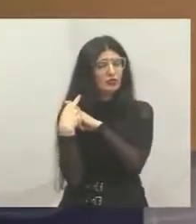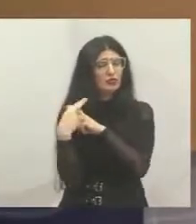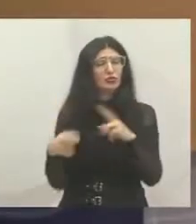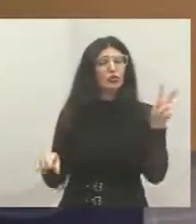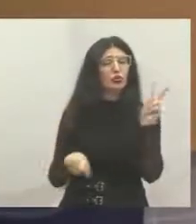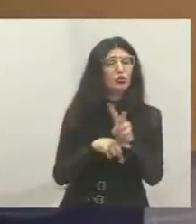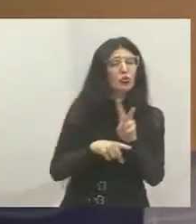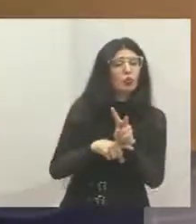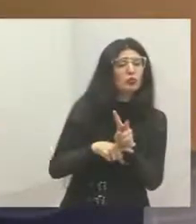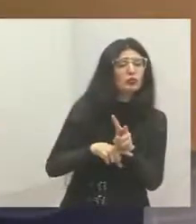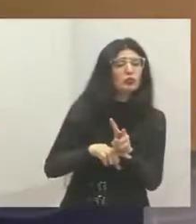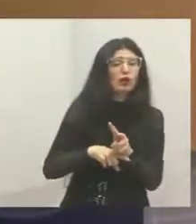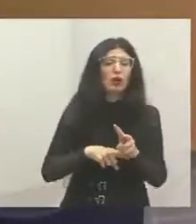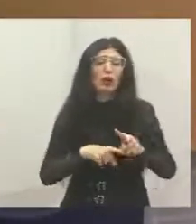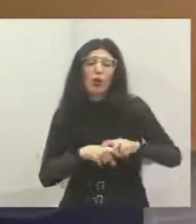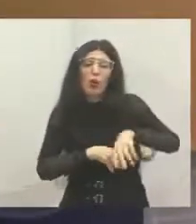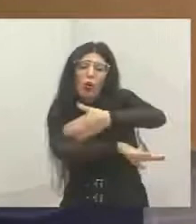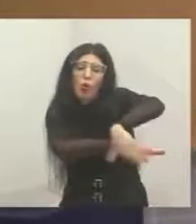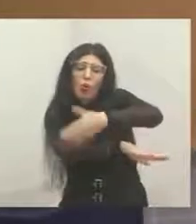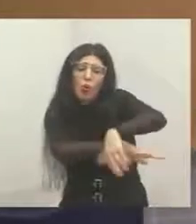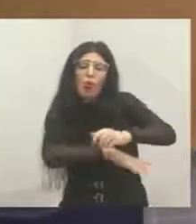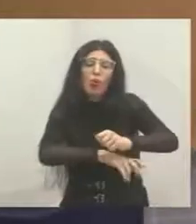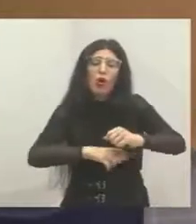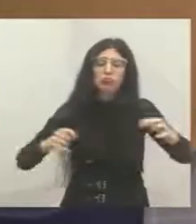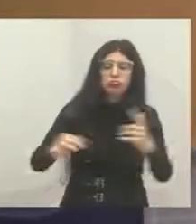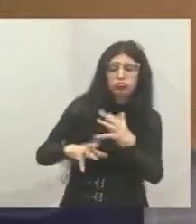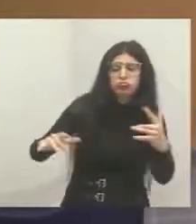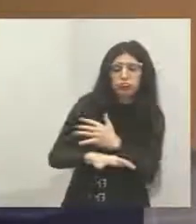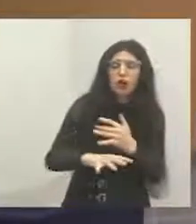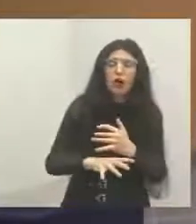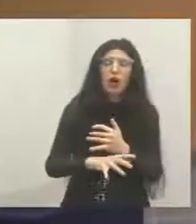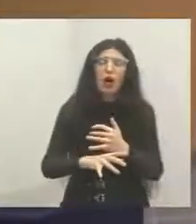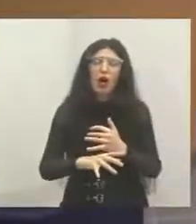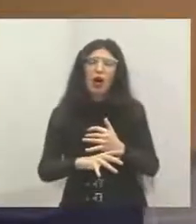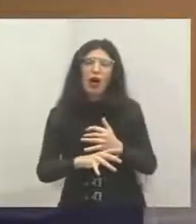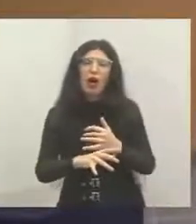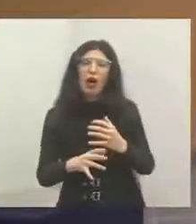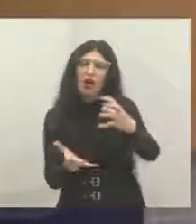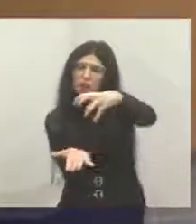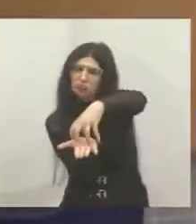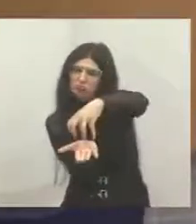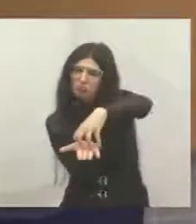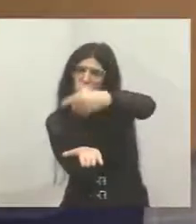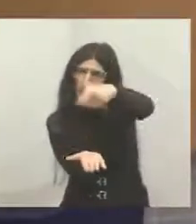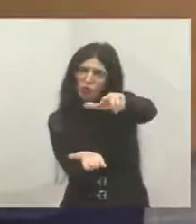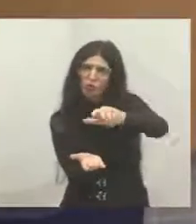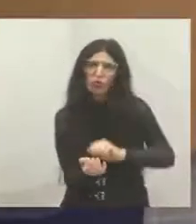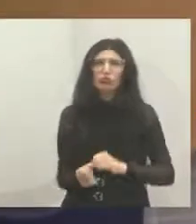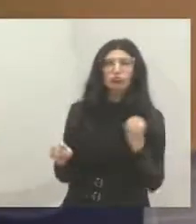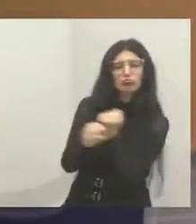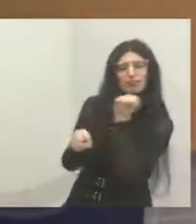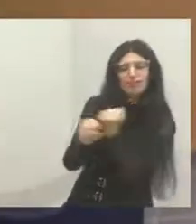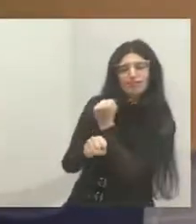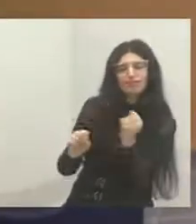muitas situações que estão em andamento que falta, às vezes, algum detalhe para se vingar aquele pagamento. Então,